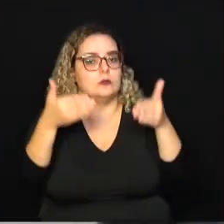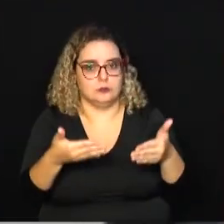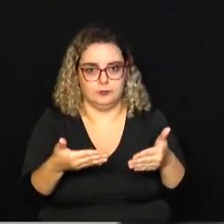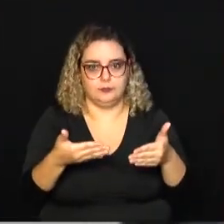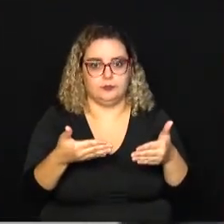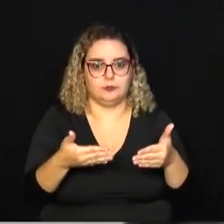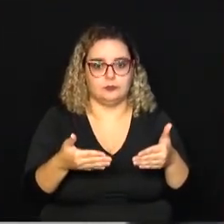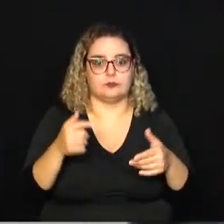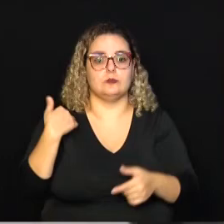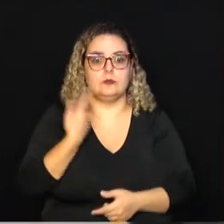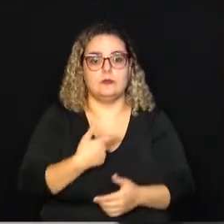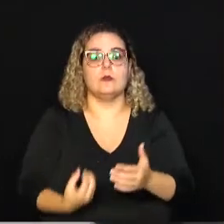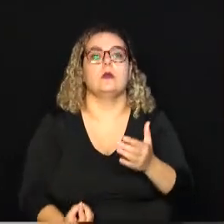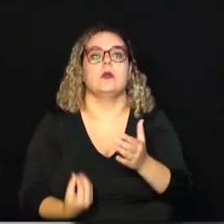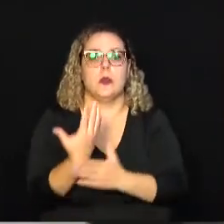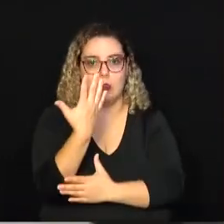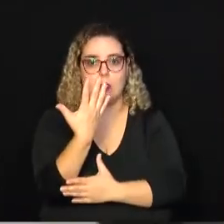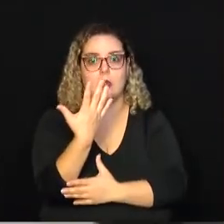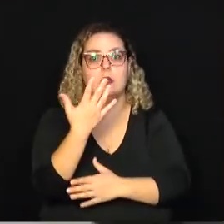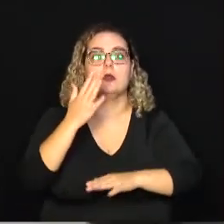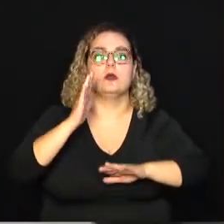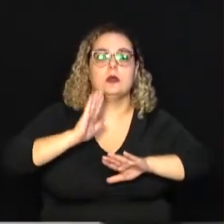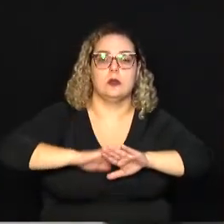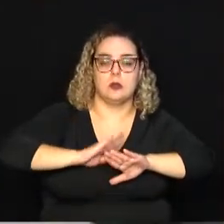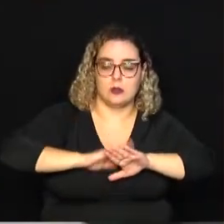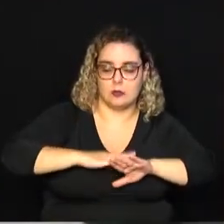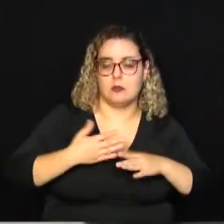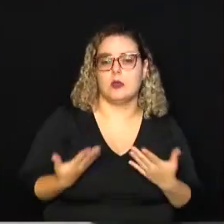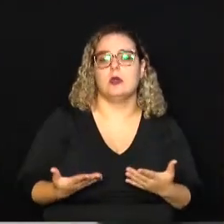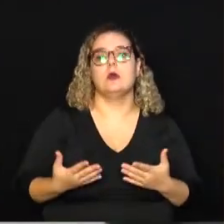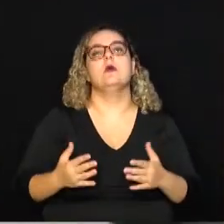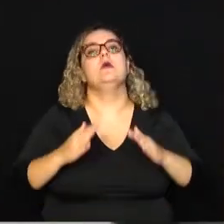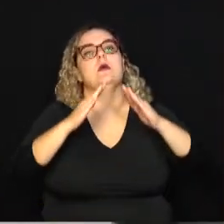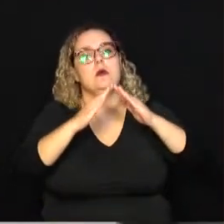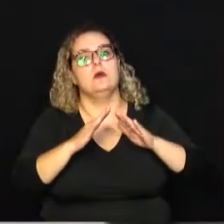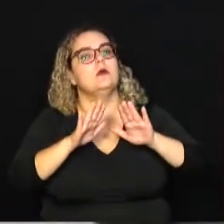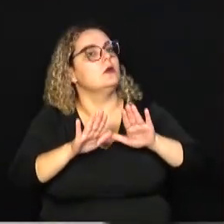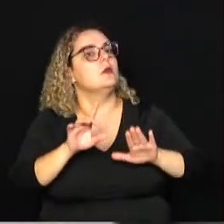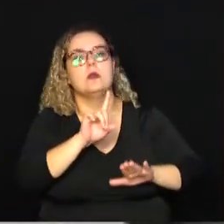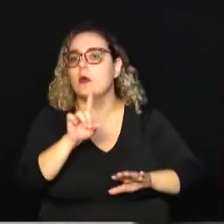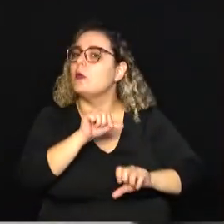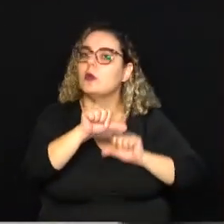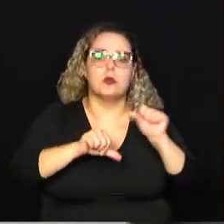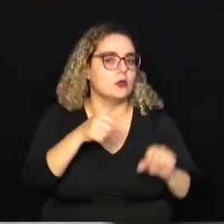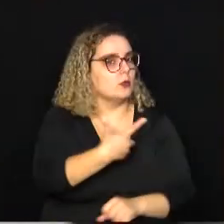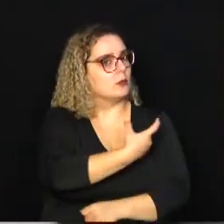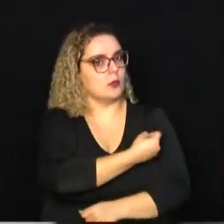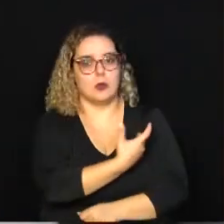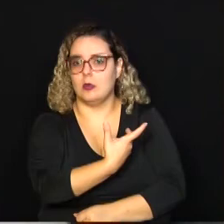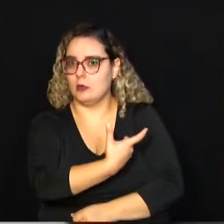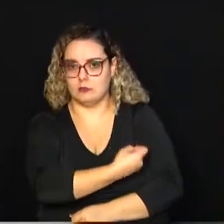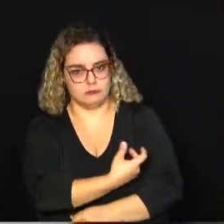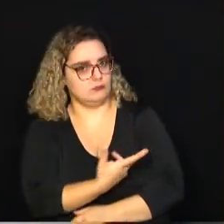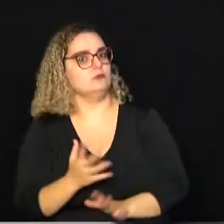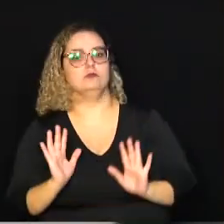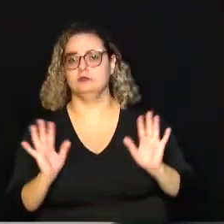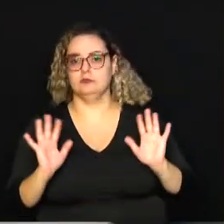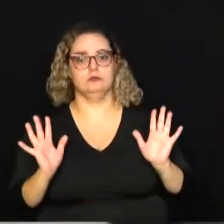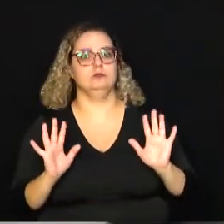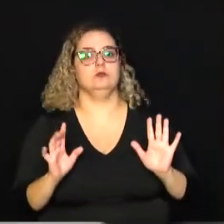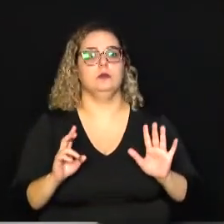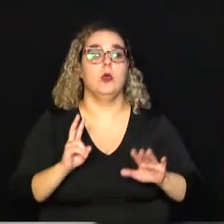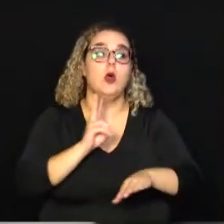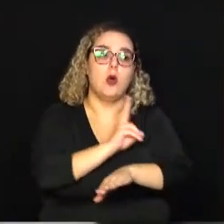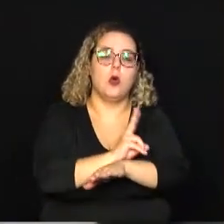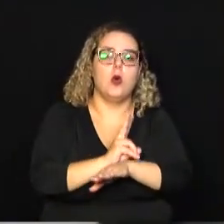descobrir isso na prática mesmo. Então, fique em casa, se proteja, porque não mudou nada para quem tomou a vacina do ponto de vista da necessidade de manutenção das